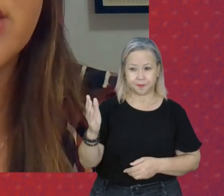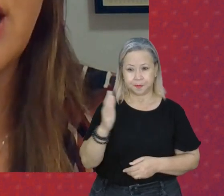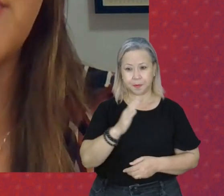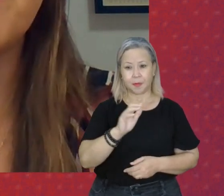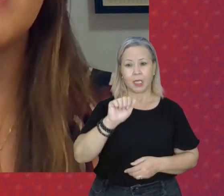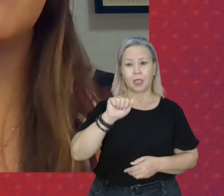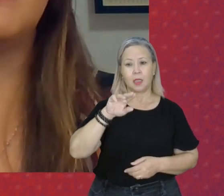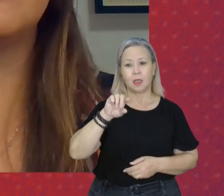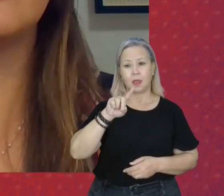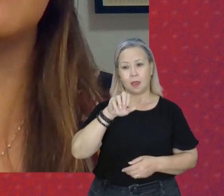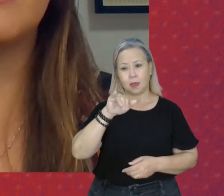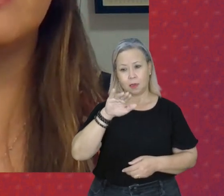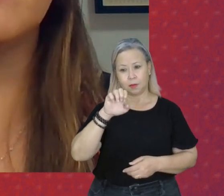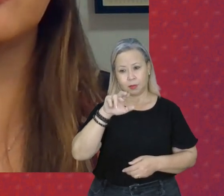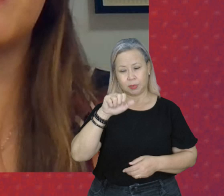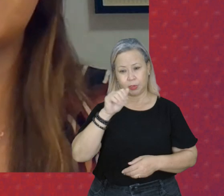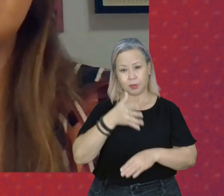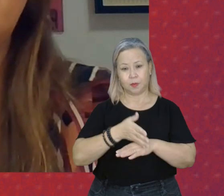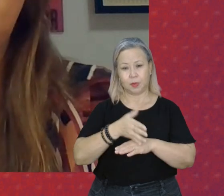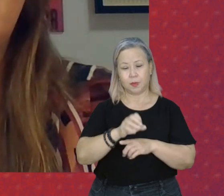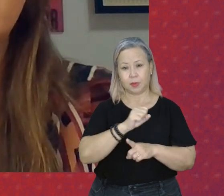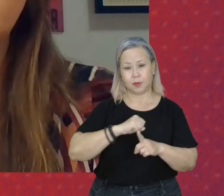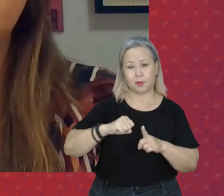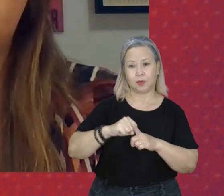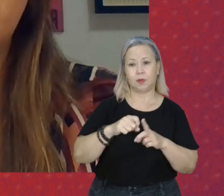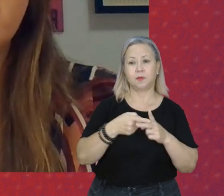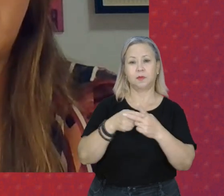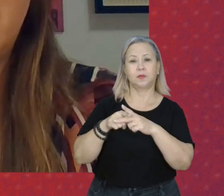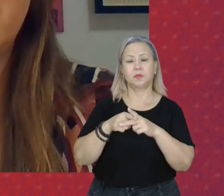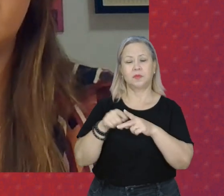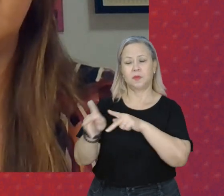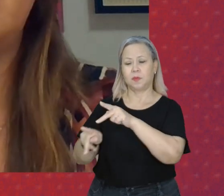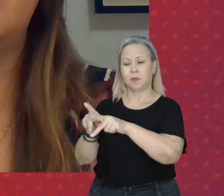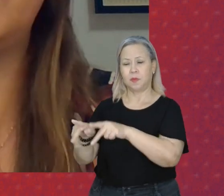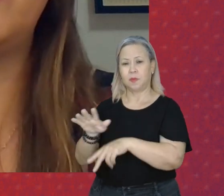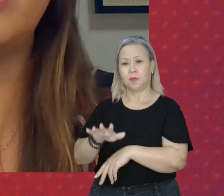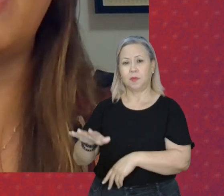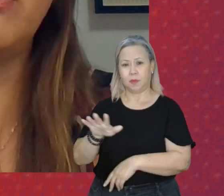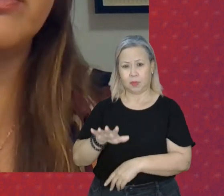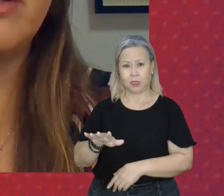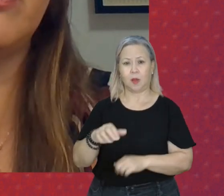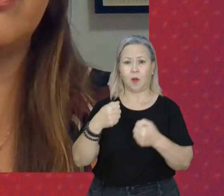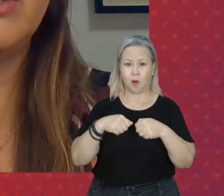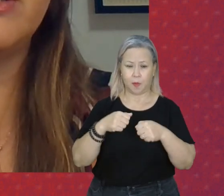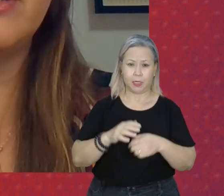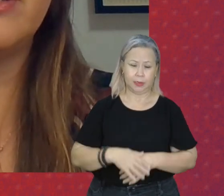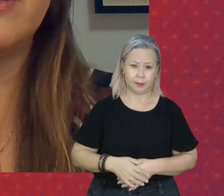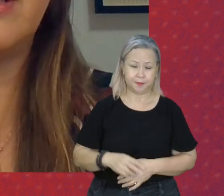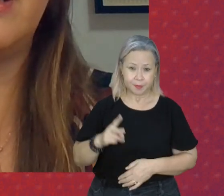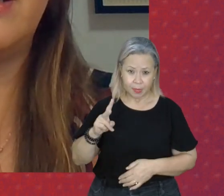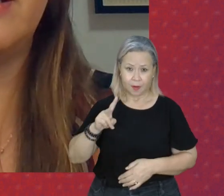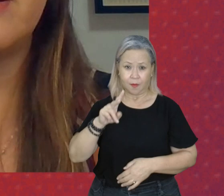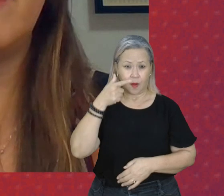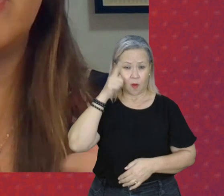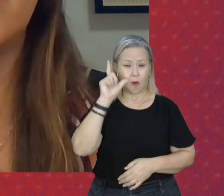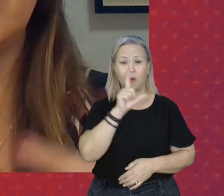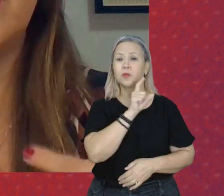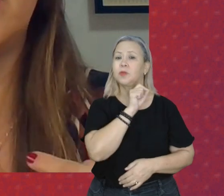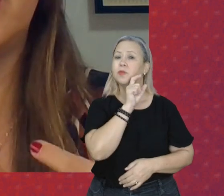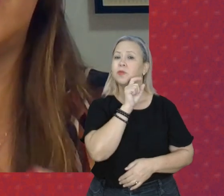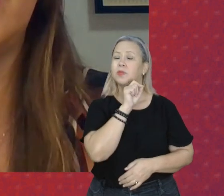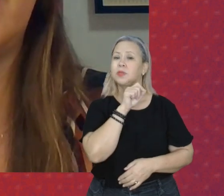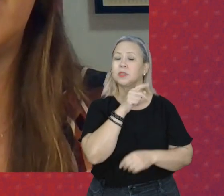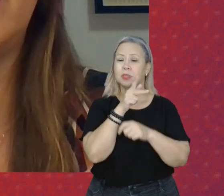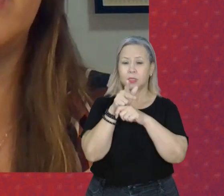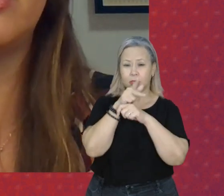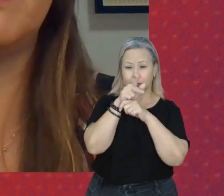participação social, mas esses mecanismos de participação popular são muito pouco usados. Eu vi ontem no Twitter, esse vídeo,